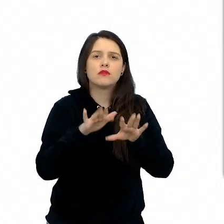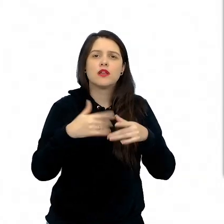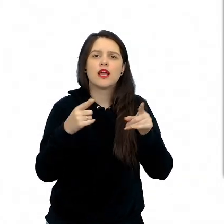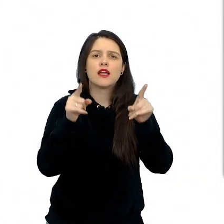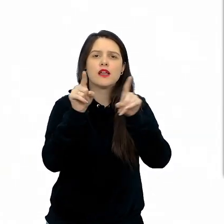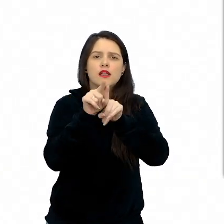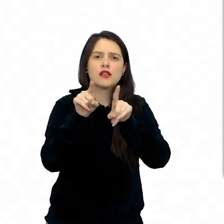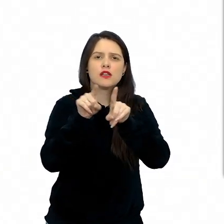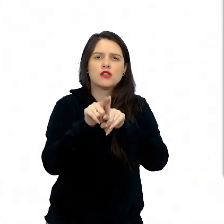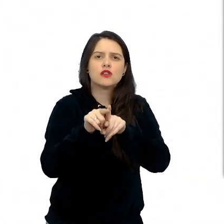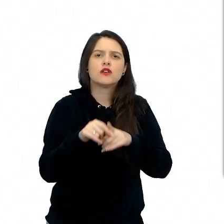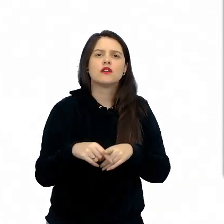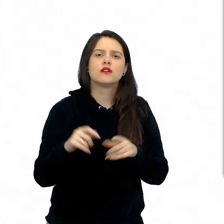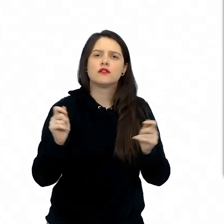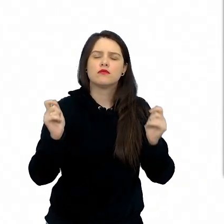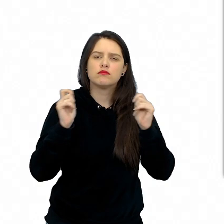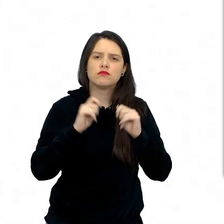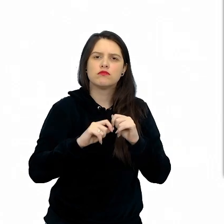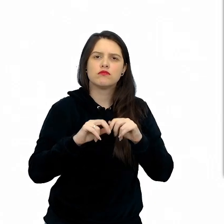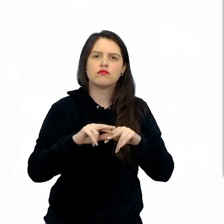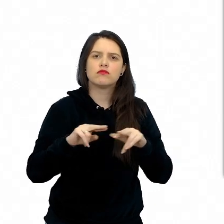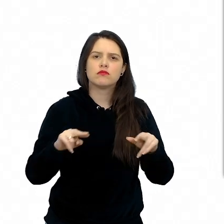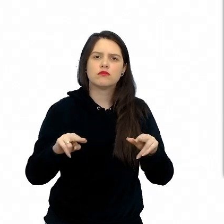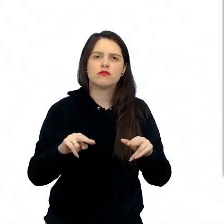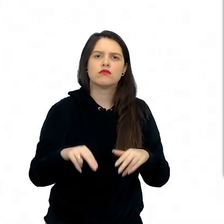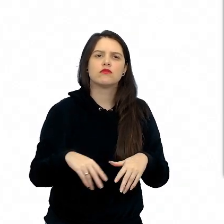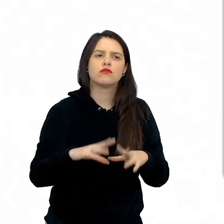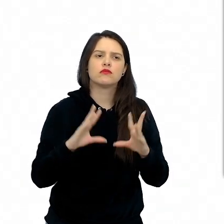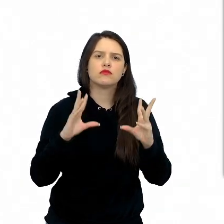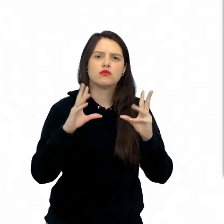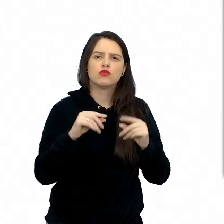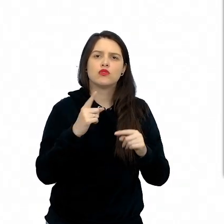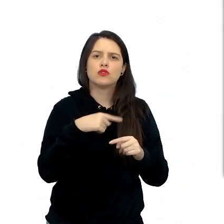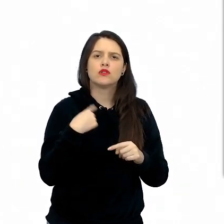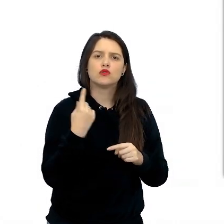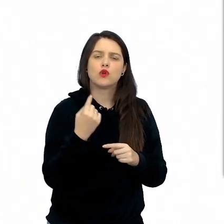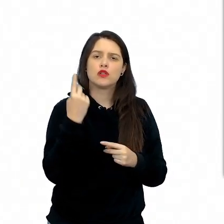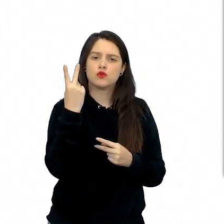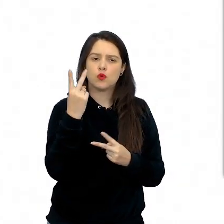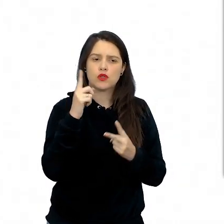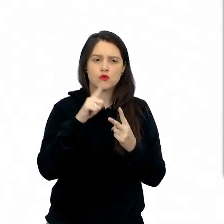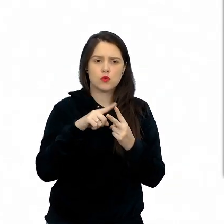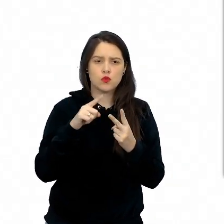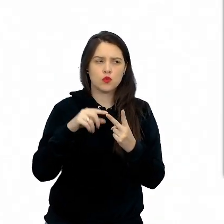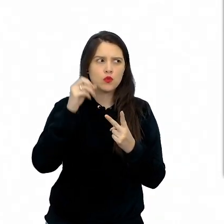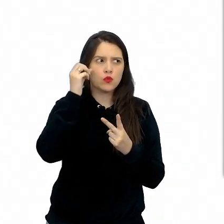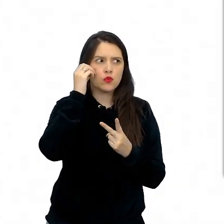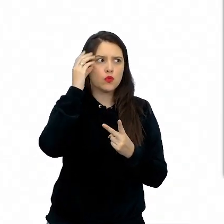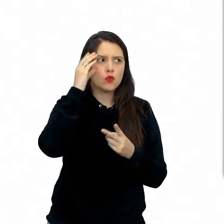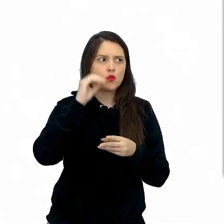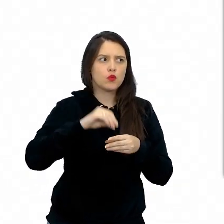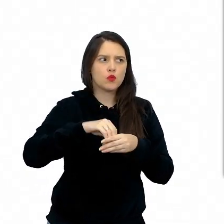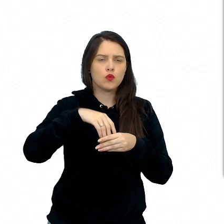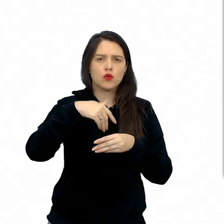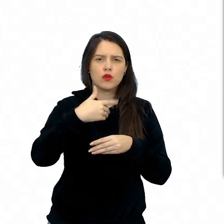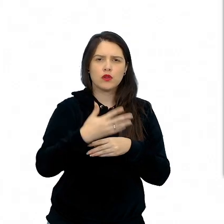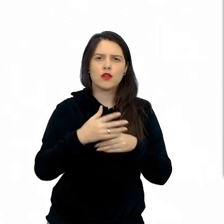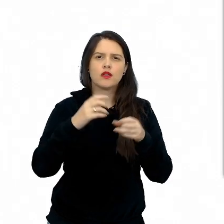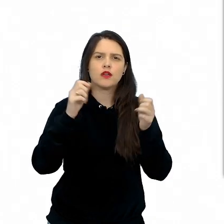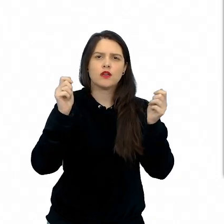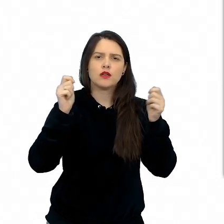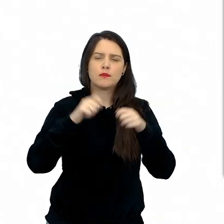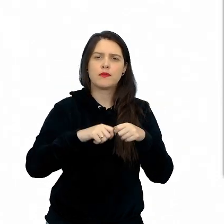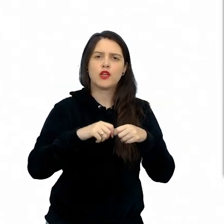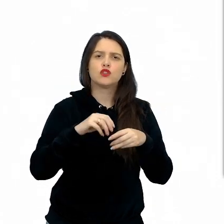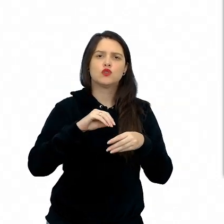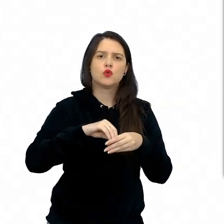também, para completar aí esse lado, né, nós temos o conhecimento do horizonte do conteúdo, que refere-se ao